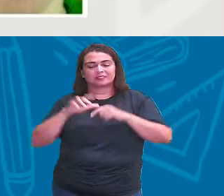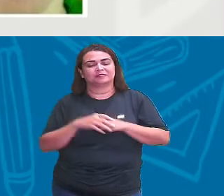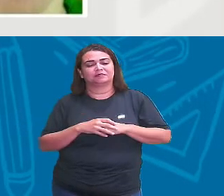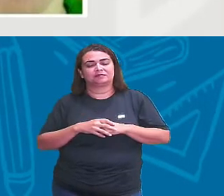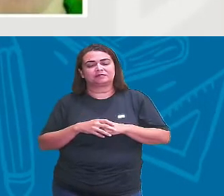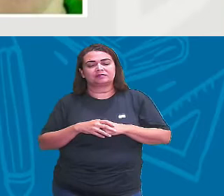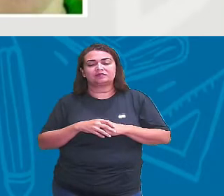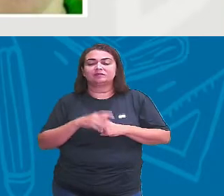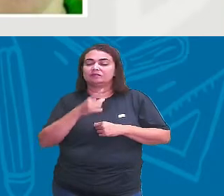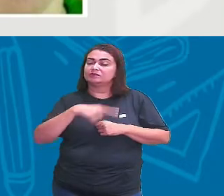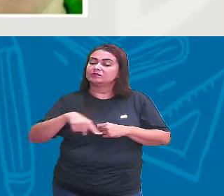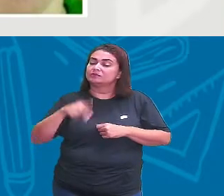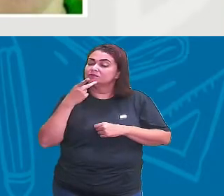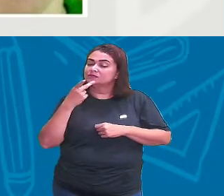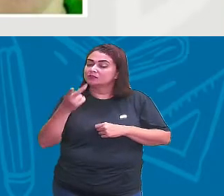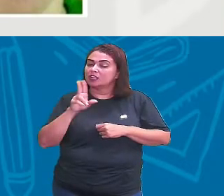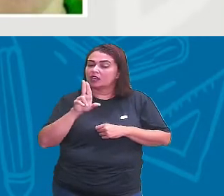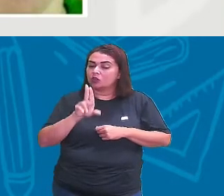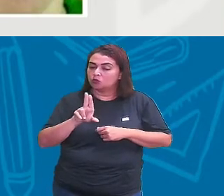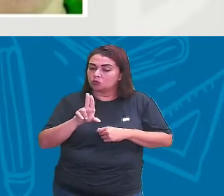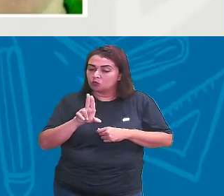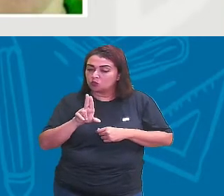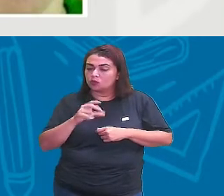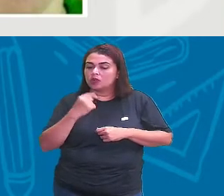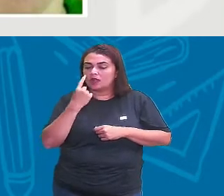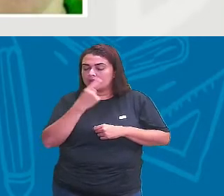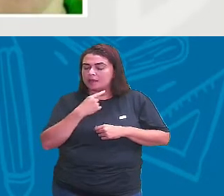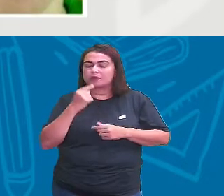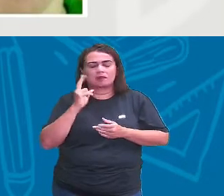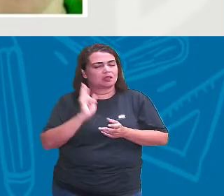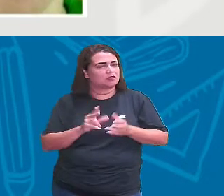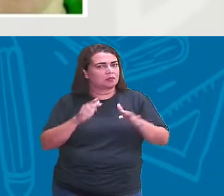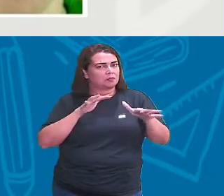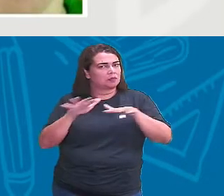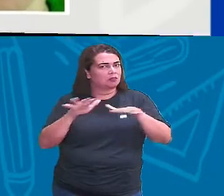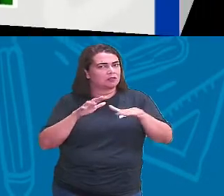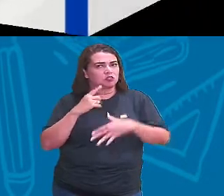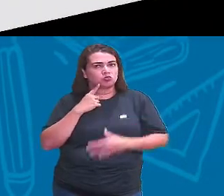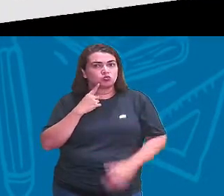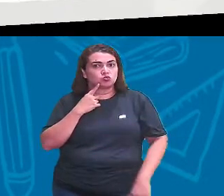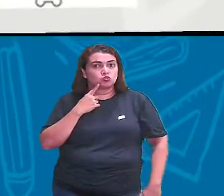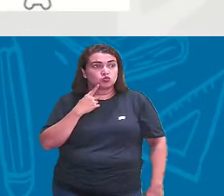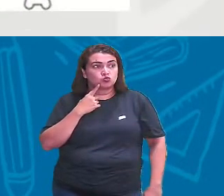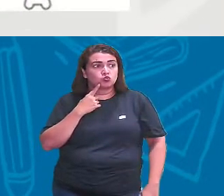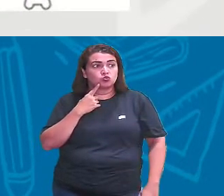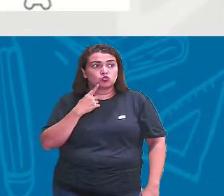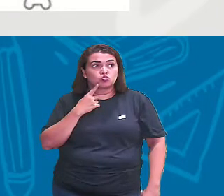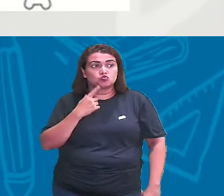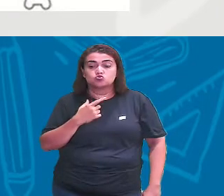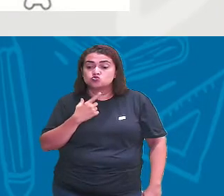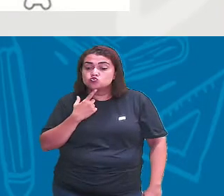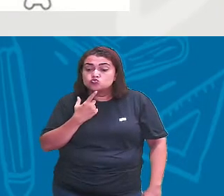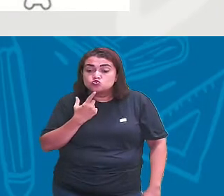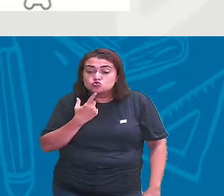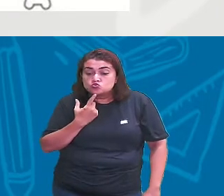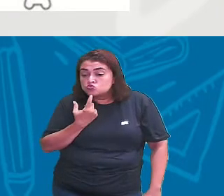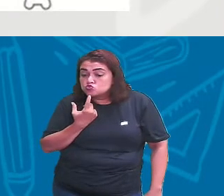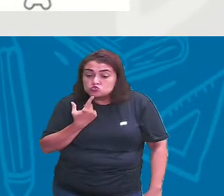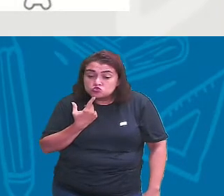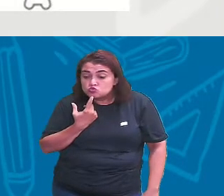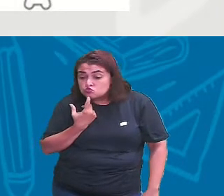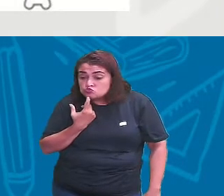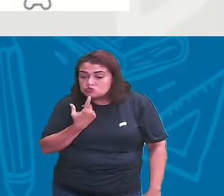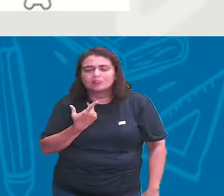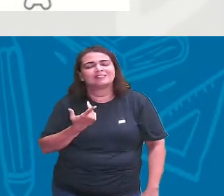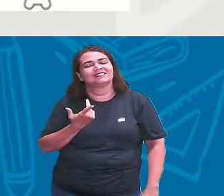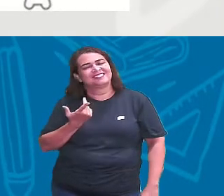gente for pronunciar a letra U, a gente vai fazer esse movimento aqui com a boquinha, tá certo? Assim, ó, U.